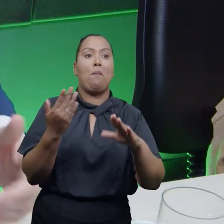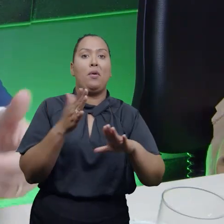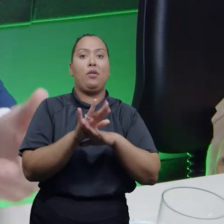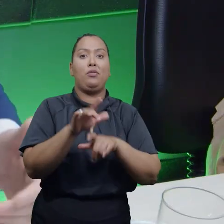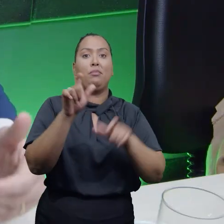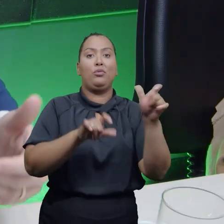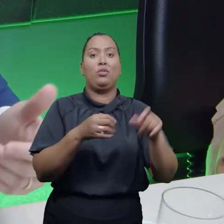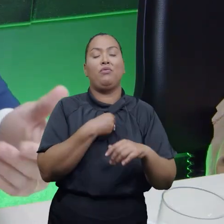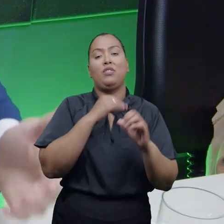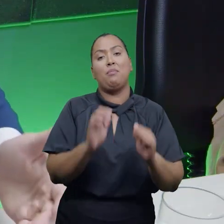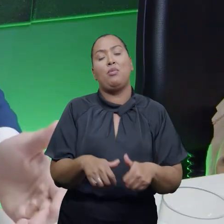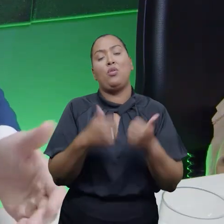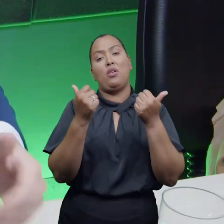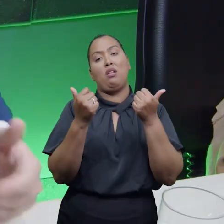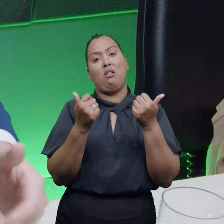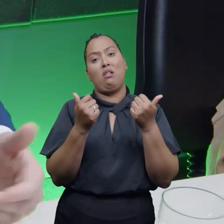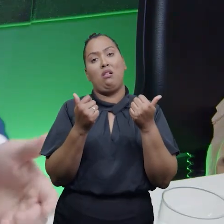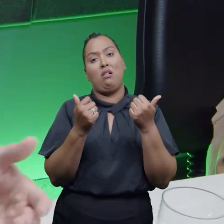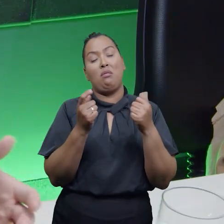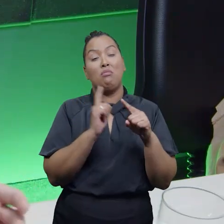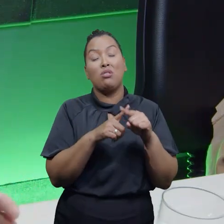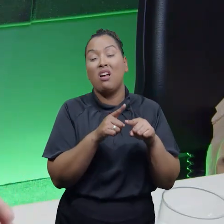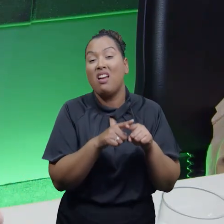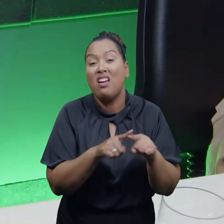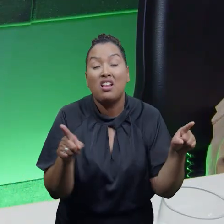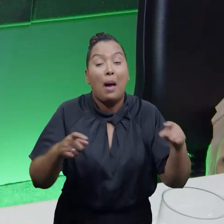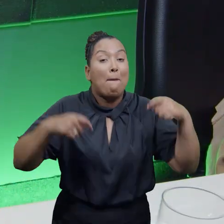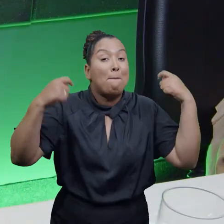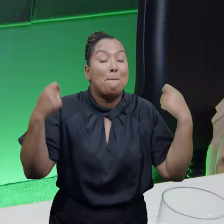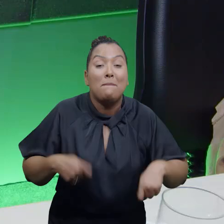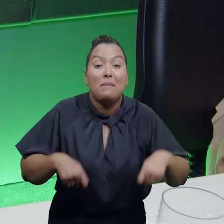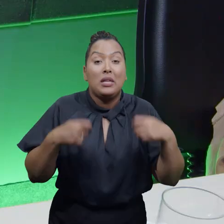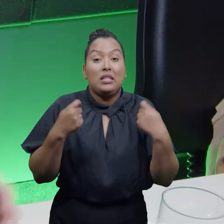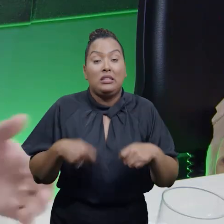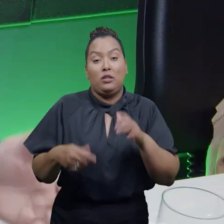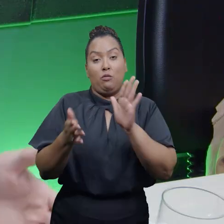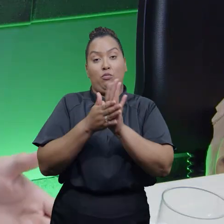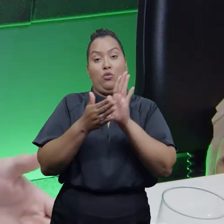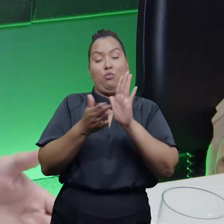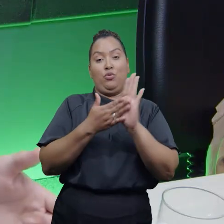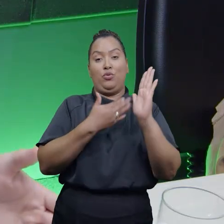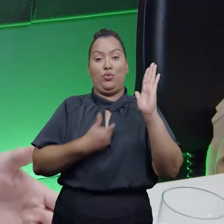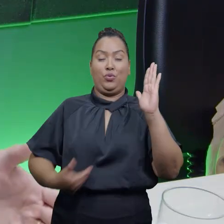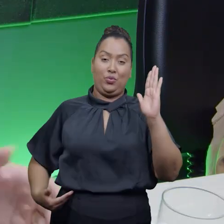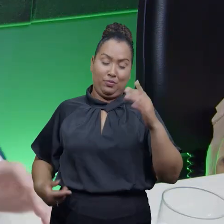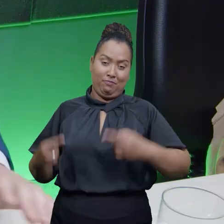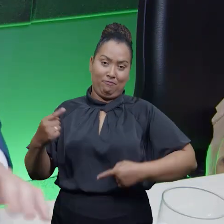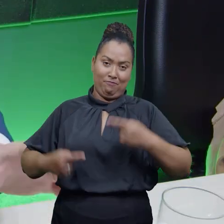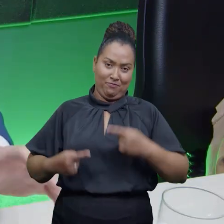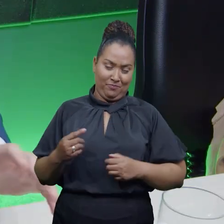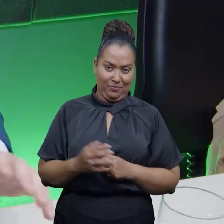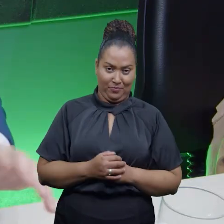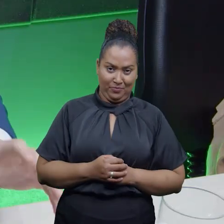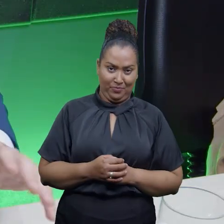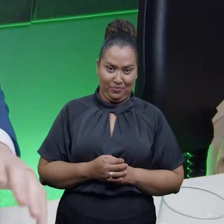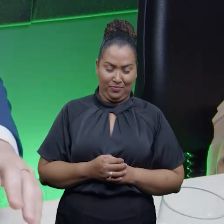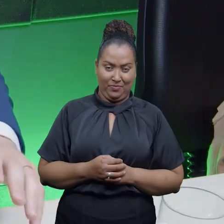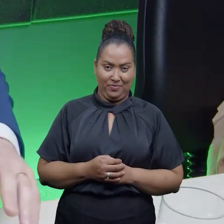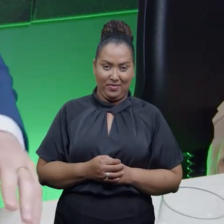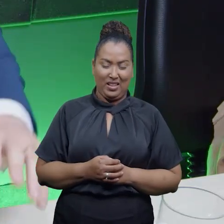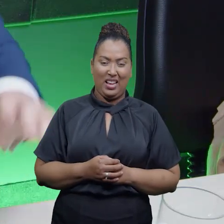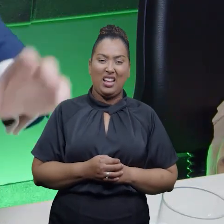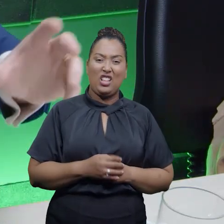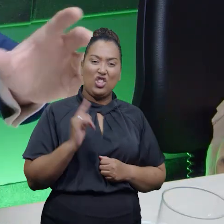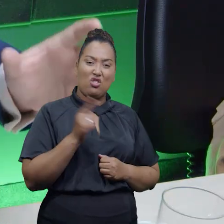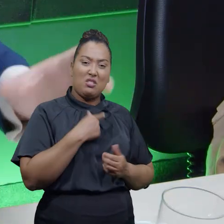para mudar a vida das pessoas, sobretudo aquelas pessoas que mais precisam das políticas públicas. Então, ao invés de ficar